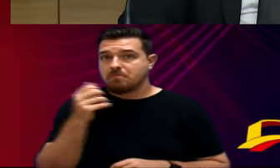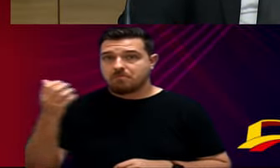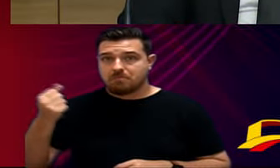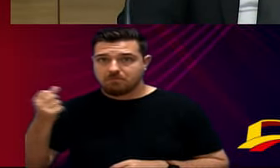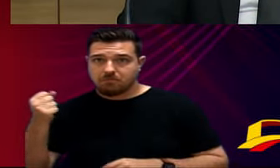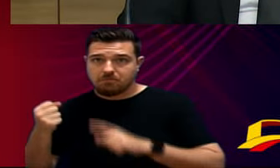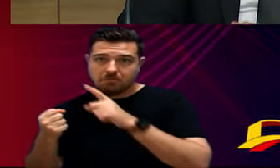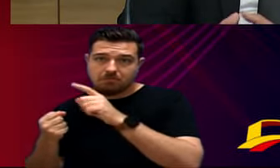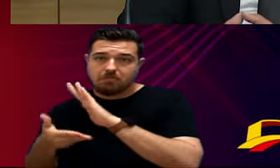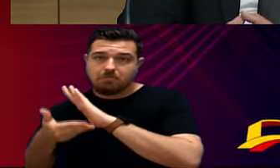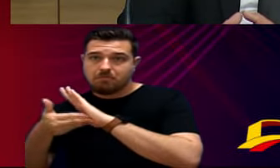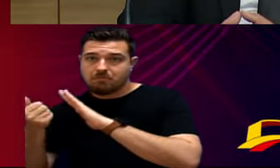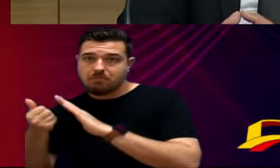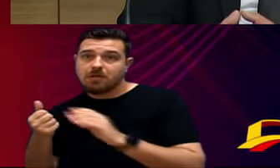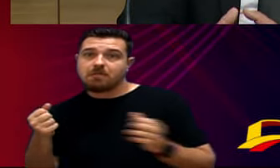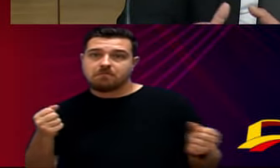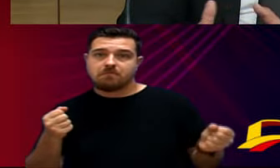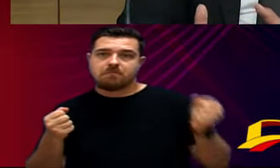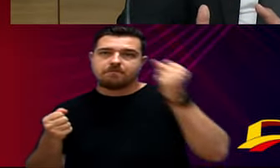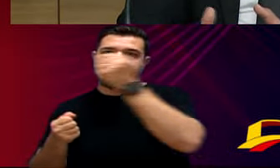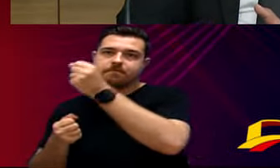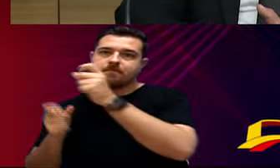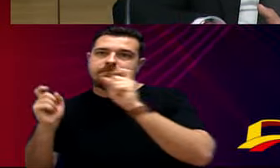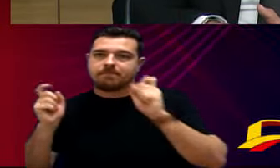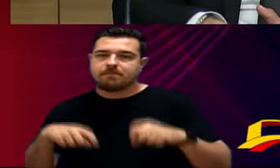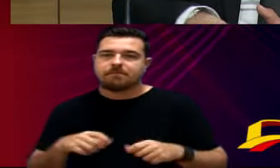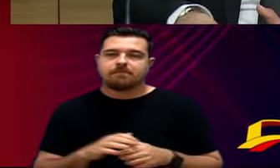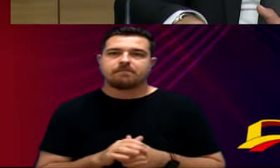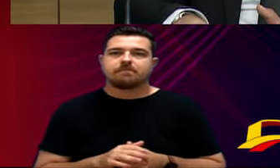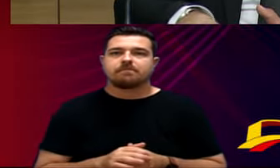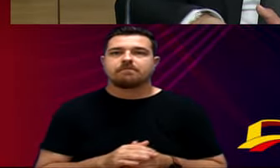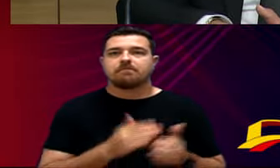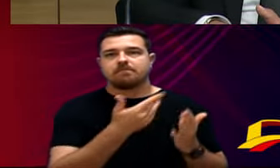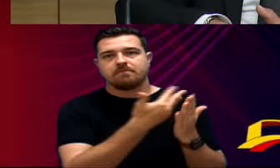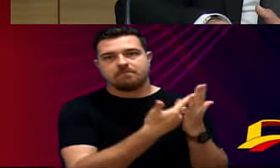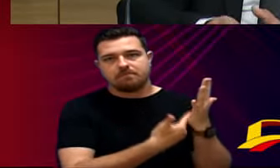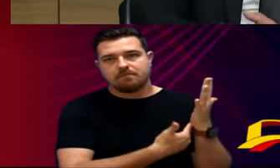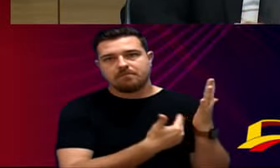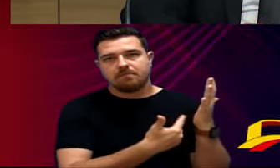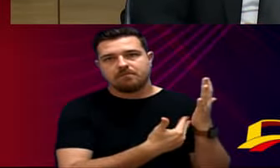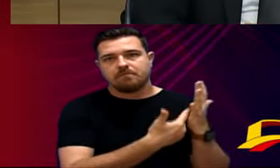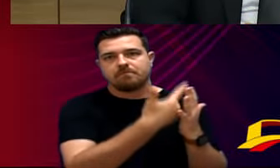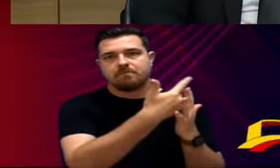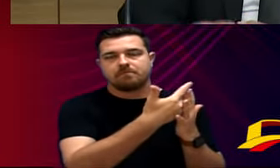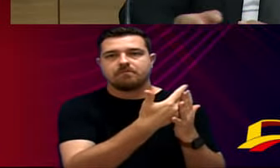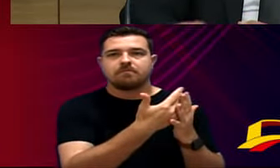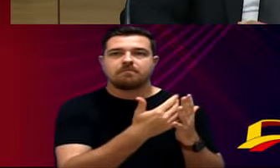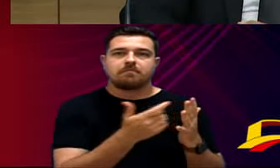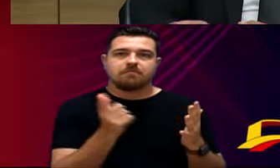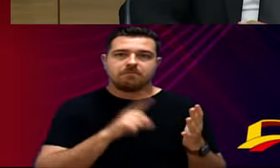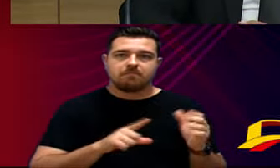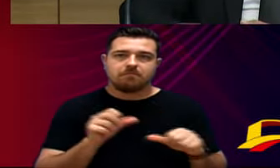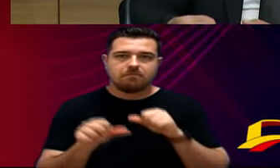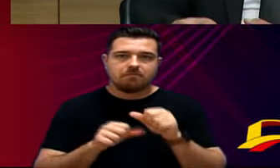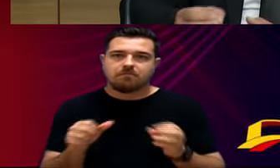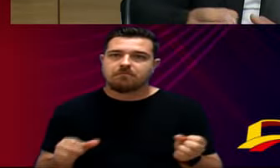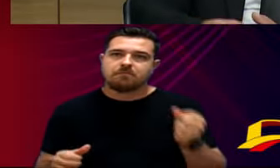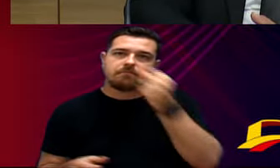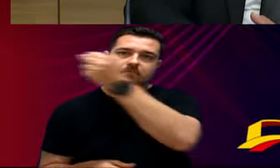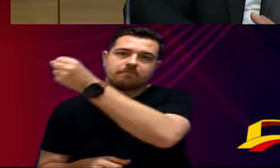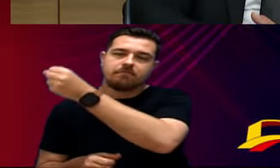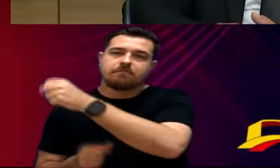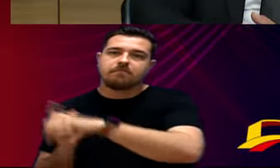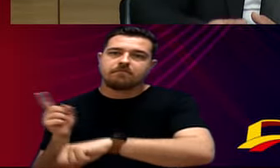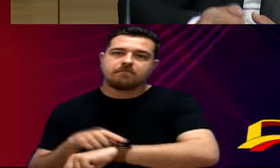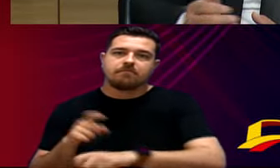espera né mas havendo os Claros na carreira a a gente pode dentro desse tempo e contratar aliás promover esses